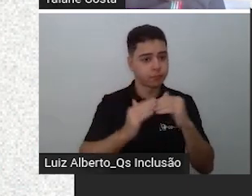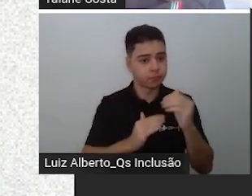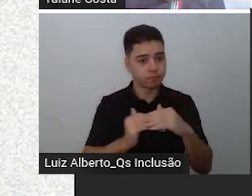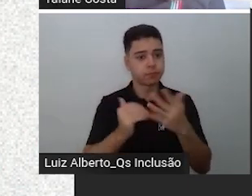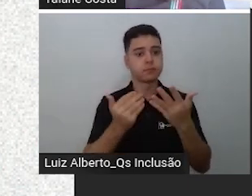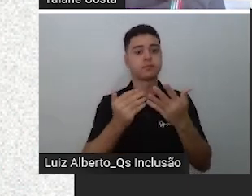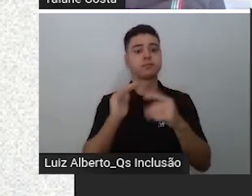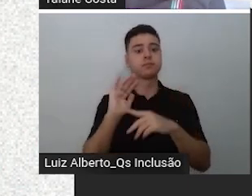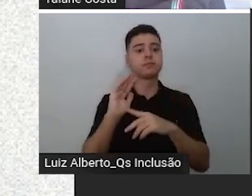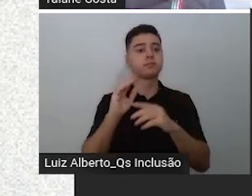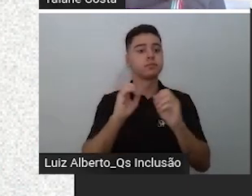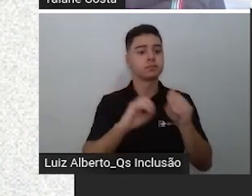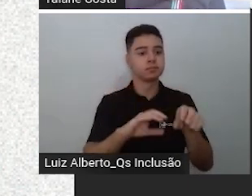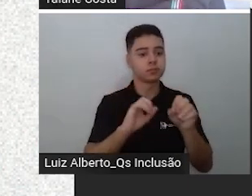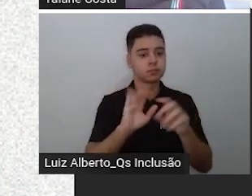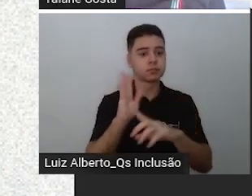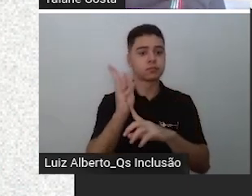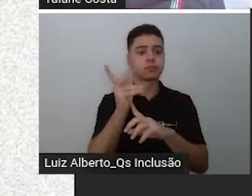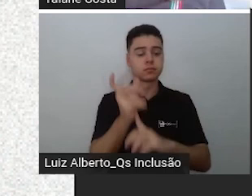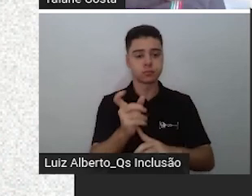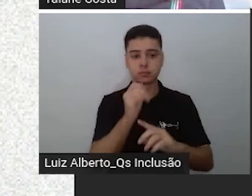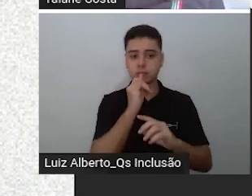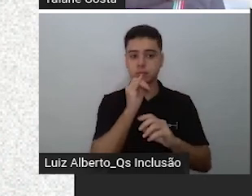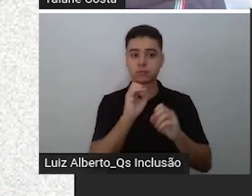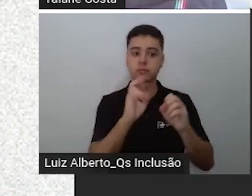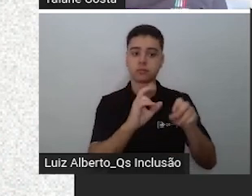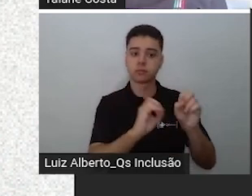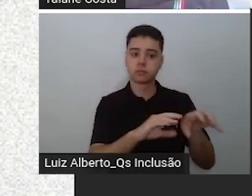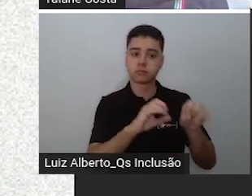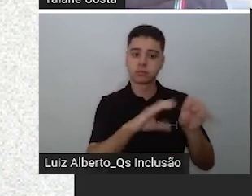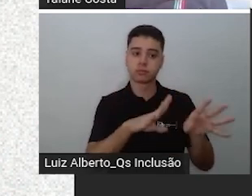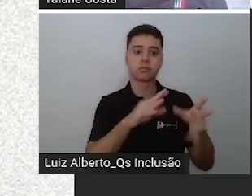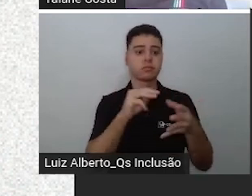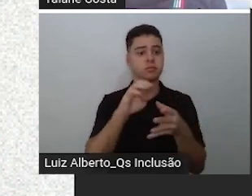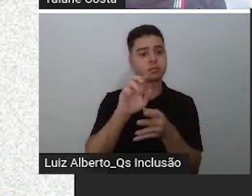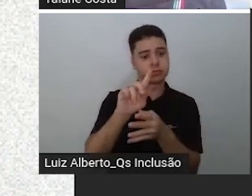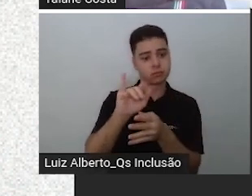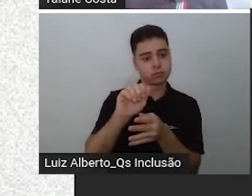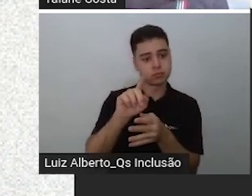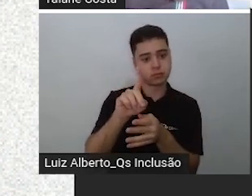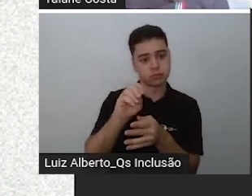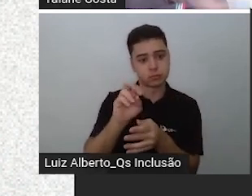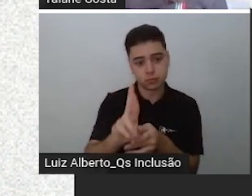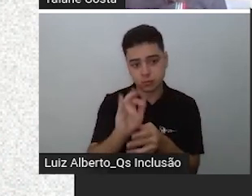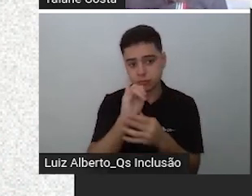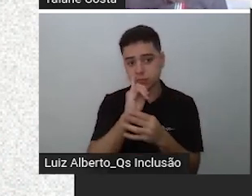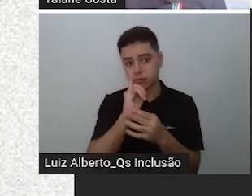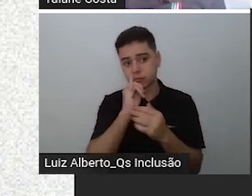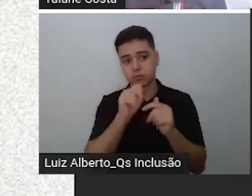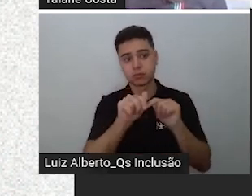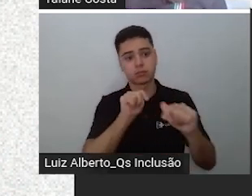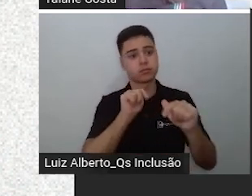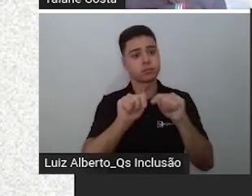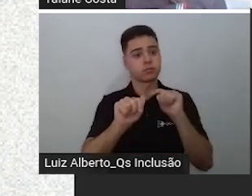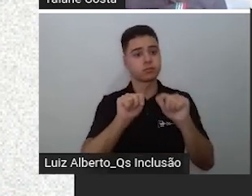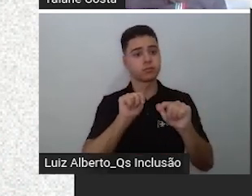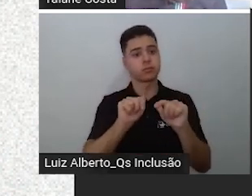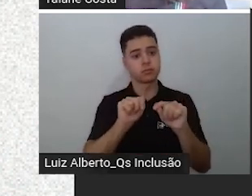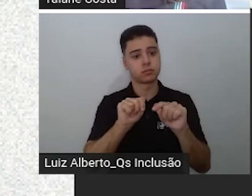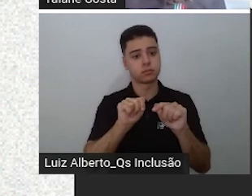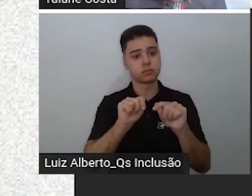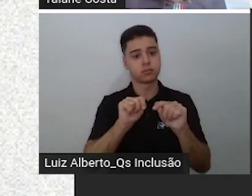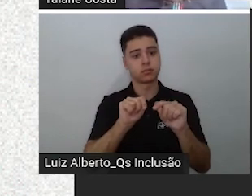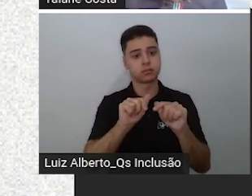arte educador, um mediador, ele trabalha com